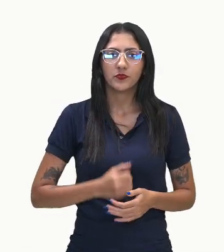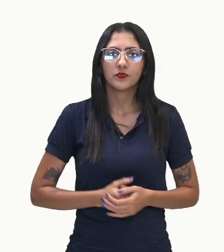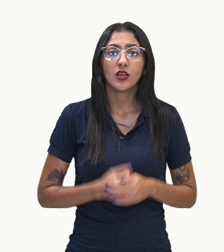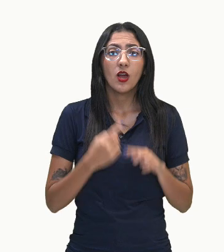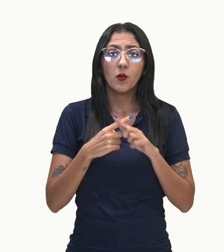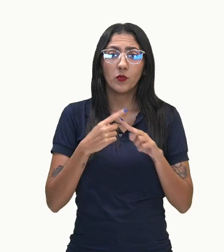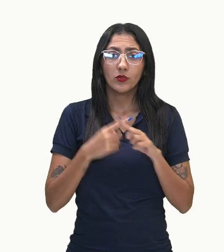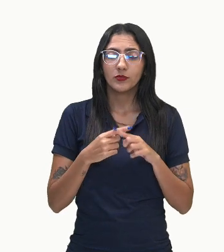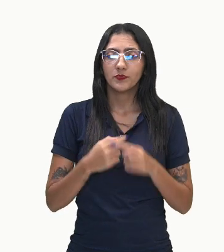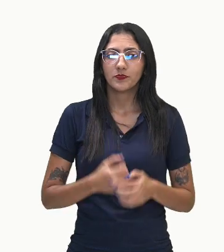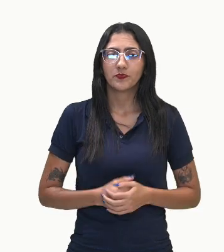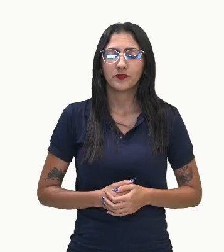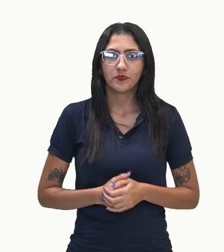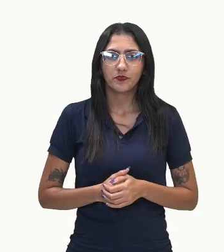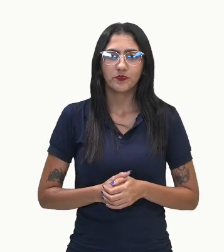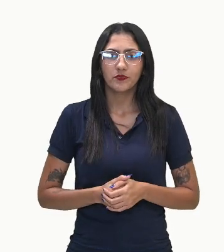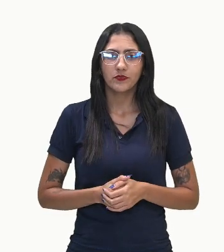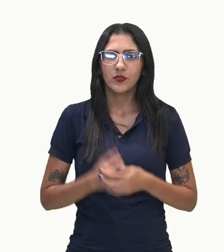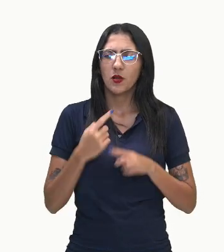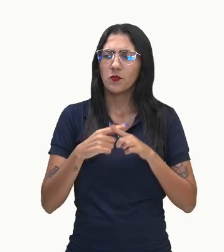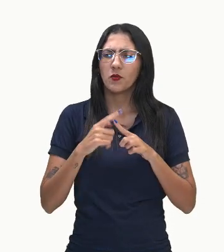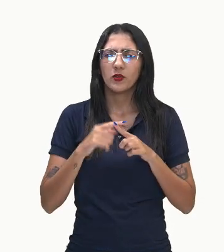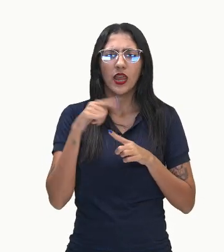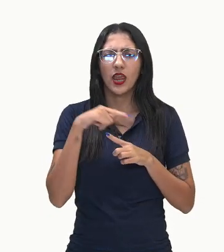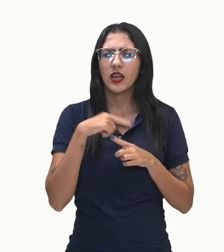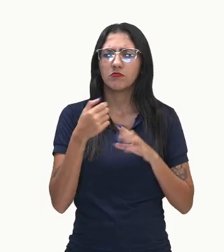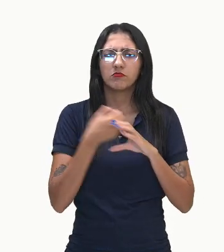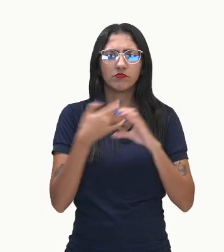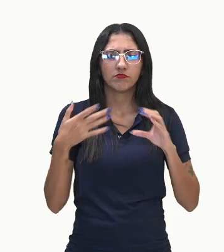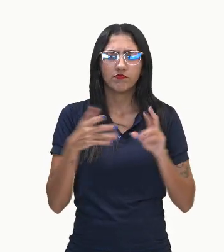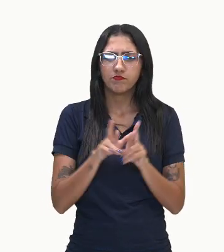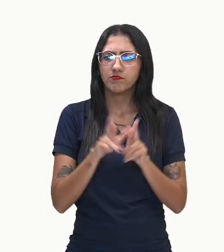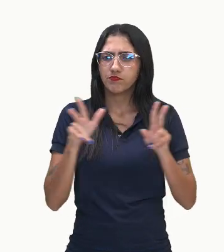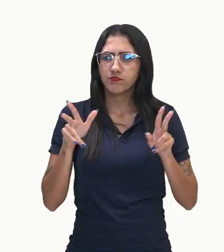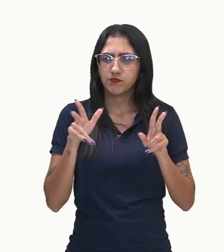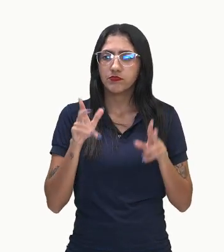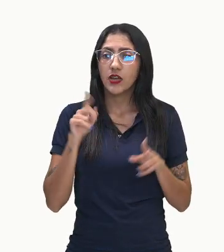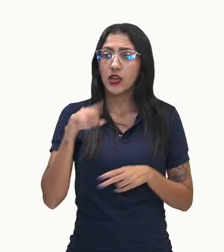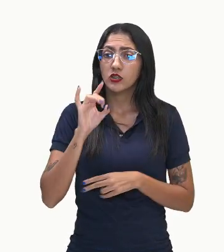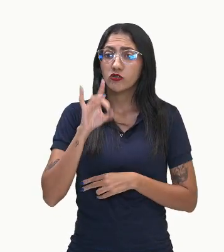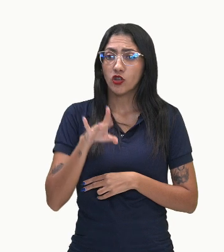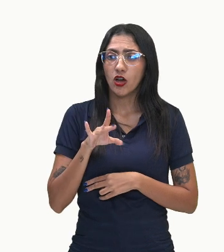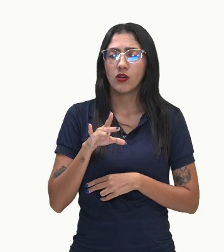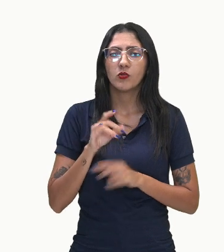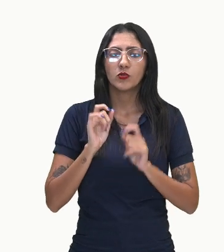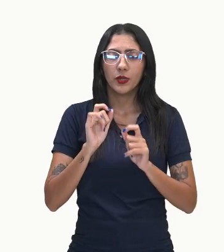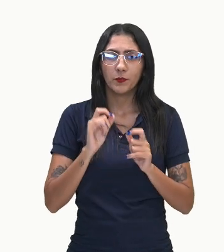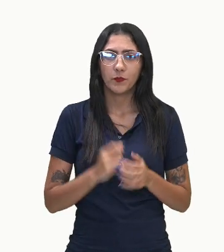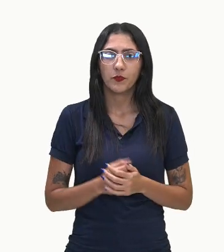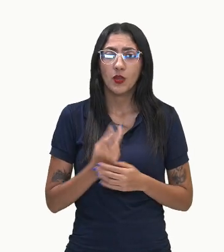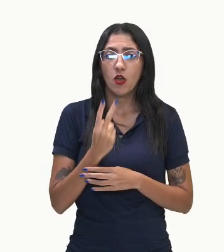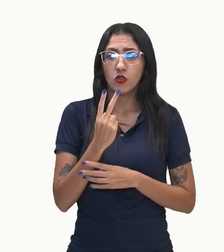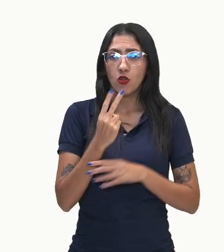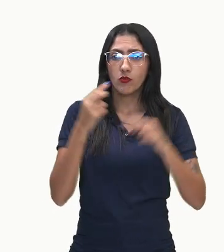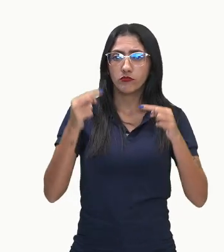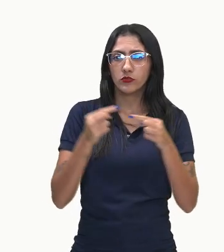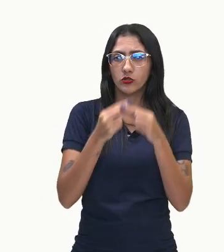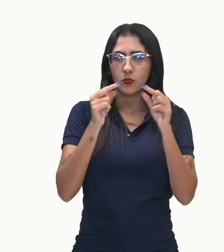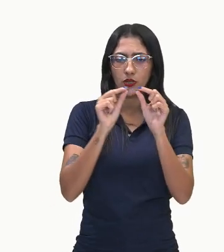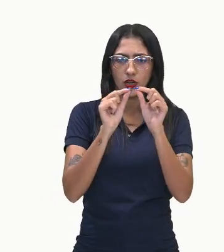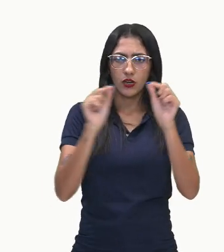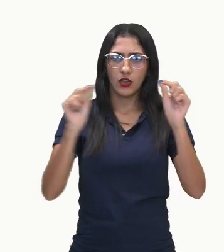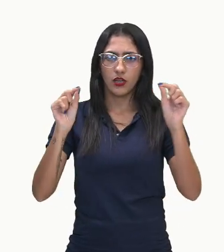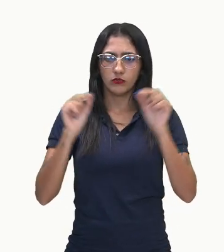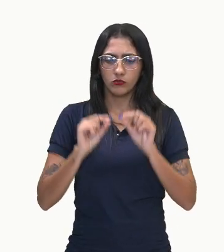o trapézio. Por quê, professor? Porque o trapézio ele terá apenas 2 pares de